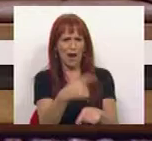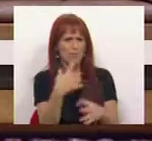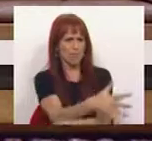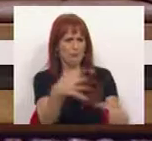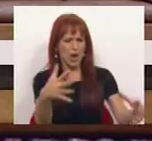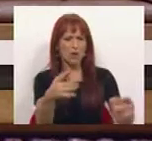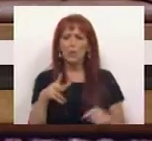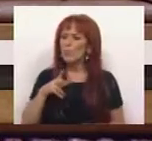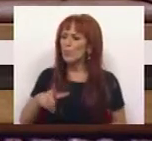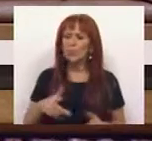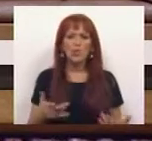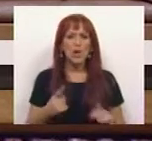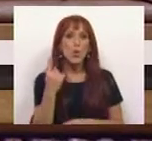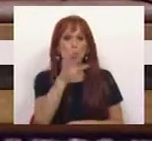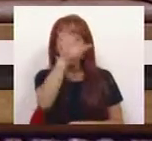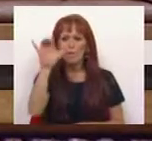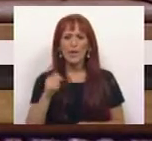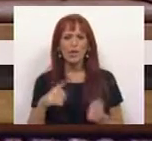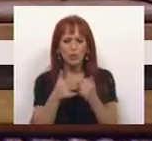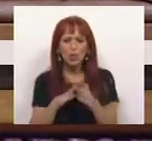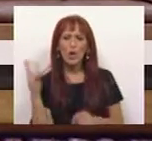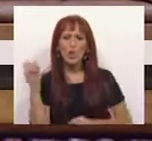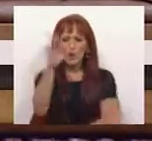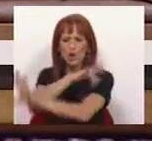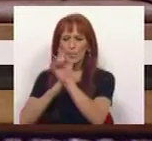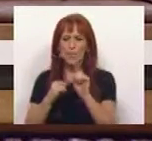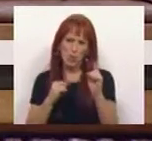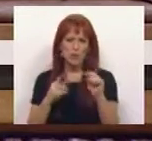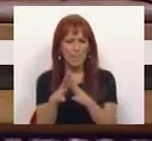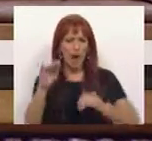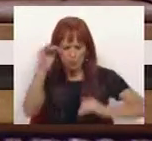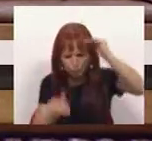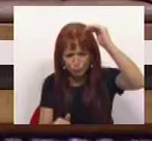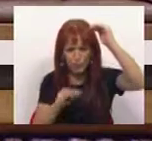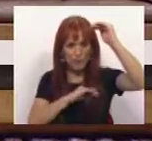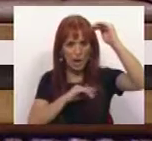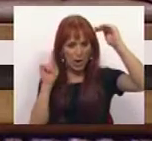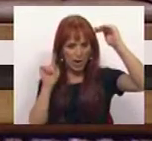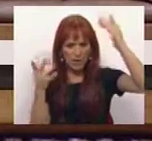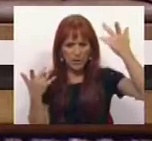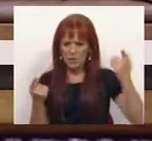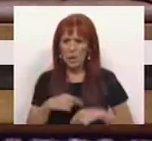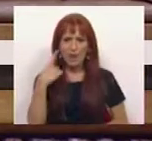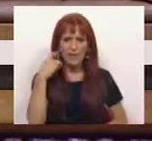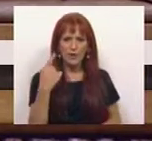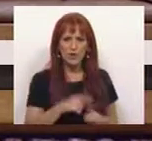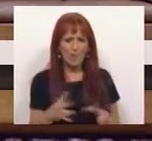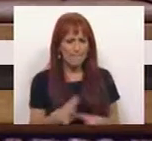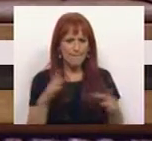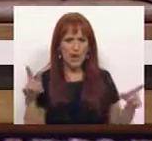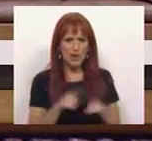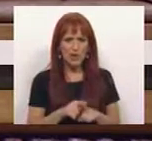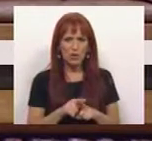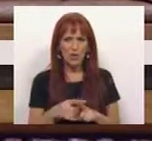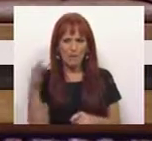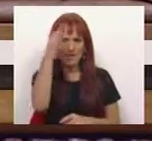situação. Portugal é um dos países de toda a União Europeia com maior desigualdade salarial e onde se verifica uma maior